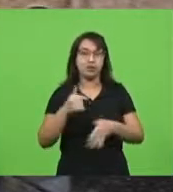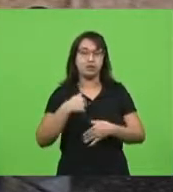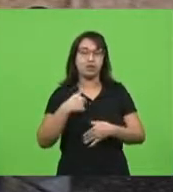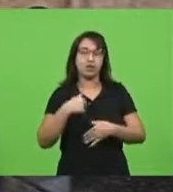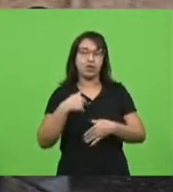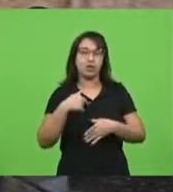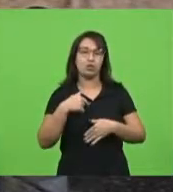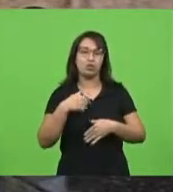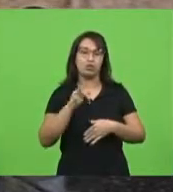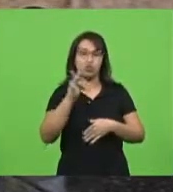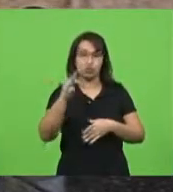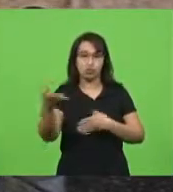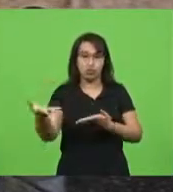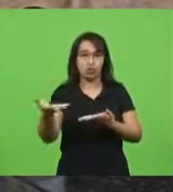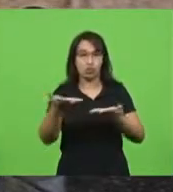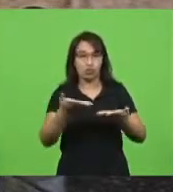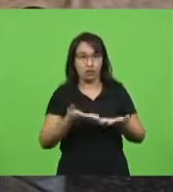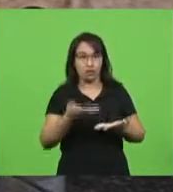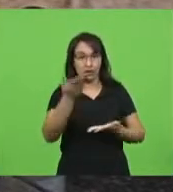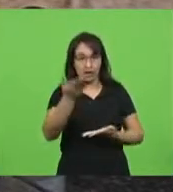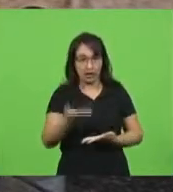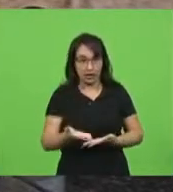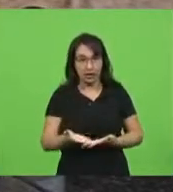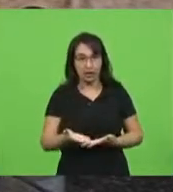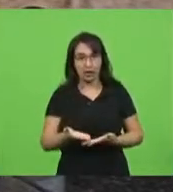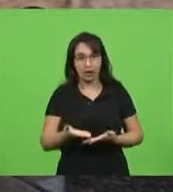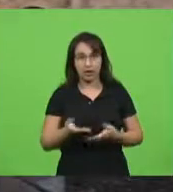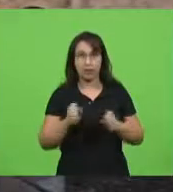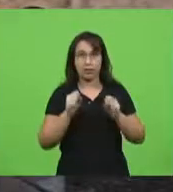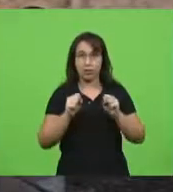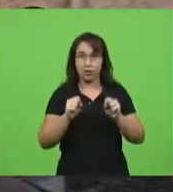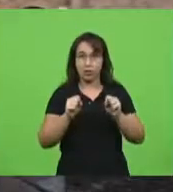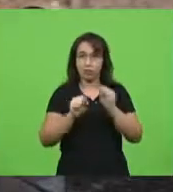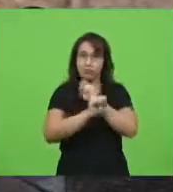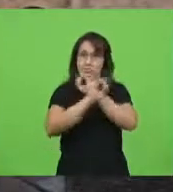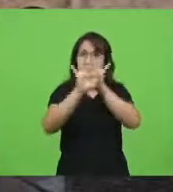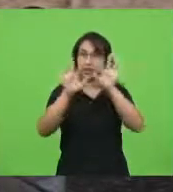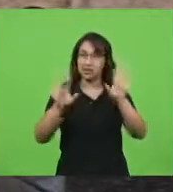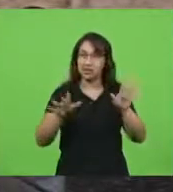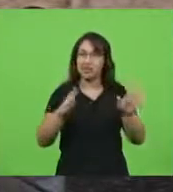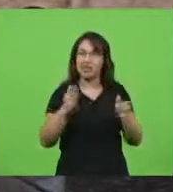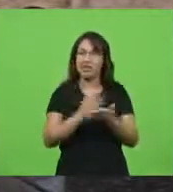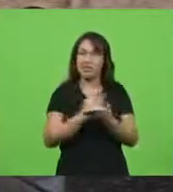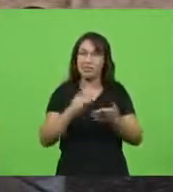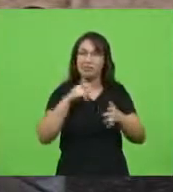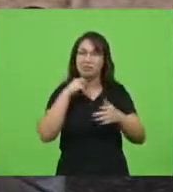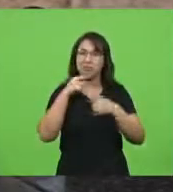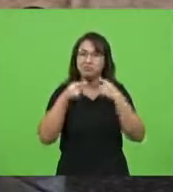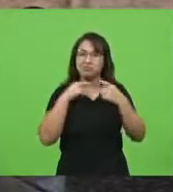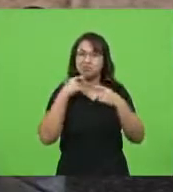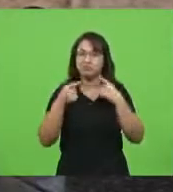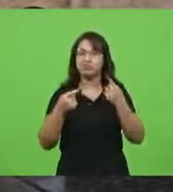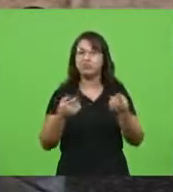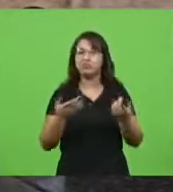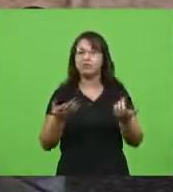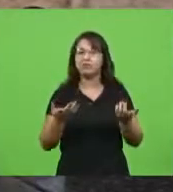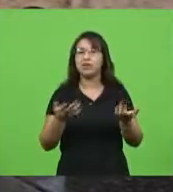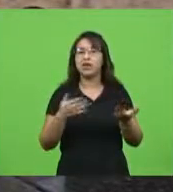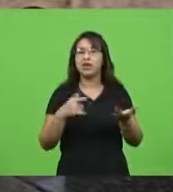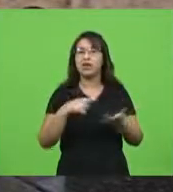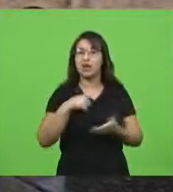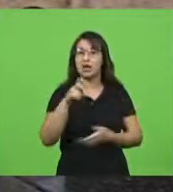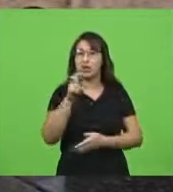para que ele venha, para que se possa realmente dissipar essas dúvidas. E eu vou quebrar o protocolo, eu teria agora 5 minutos para